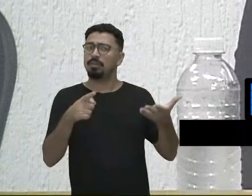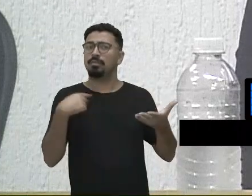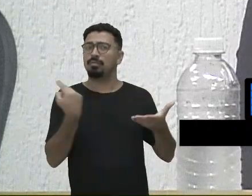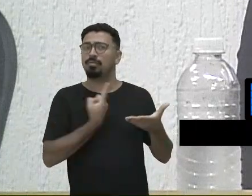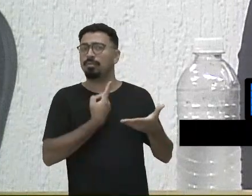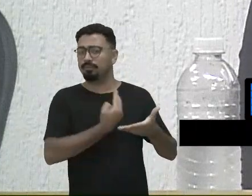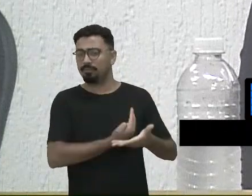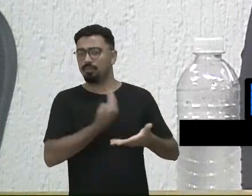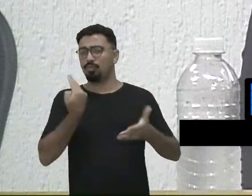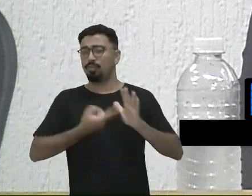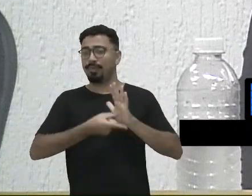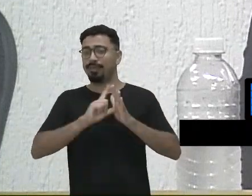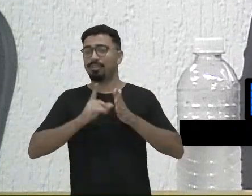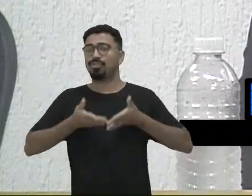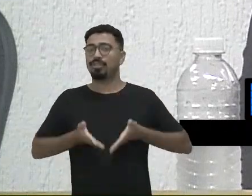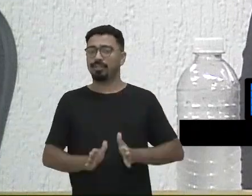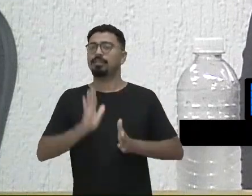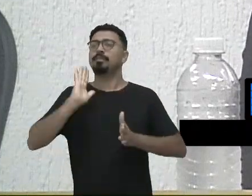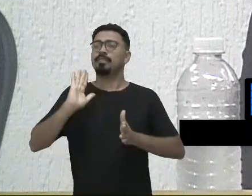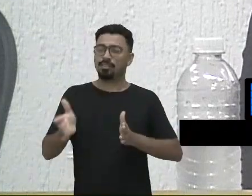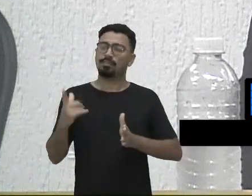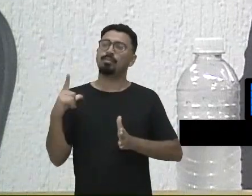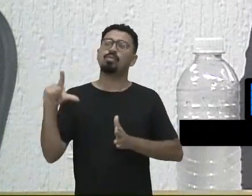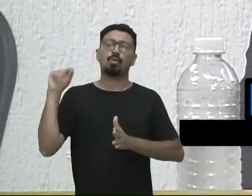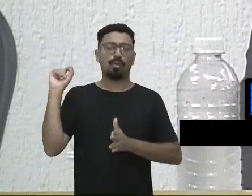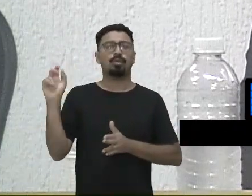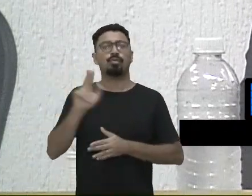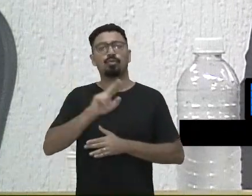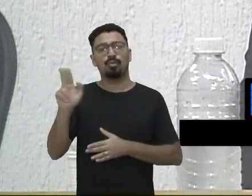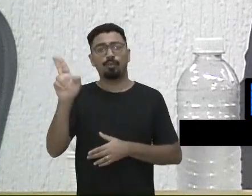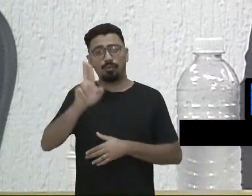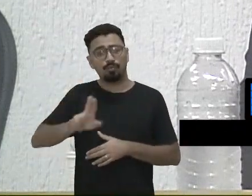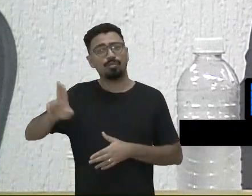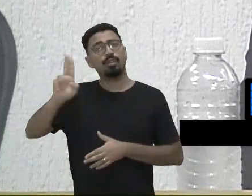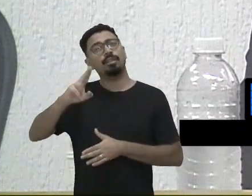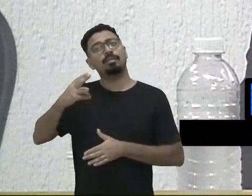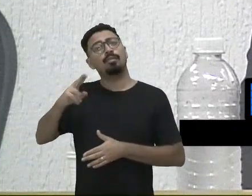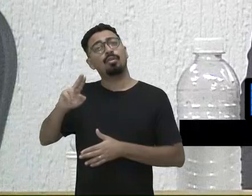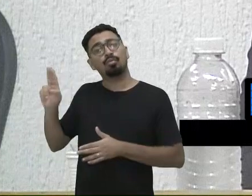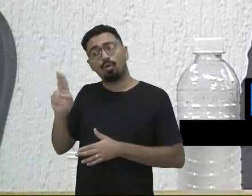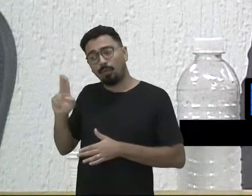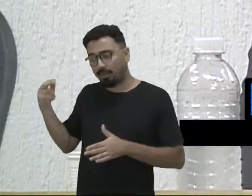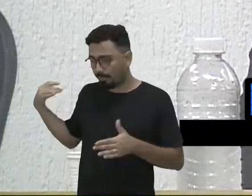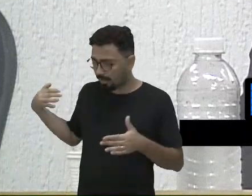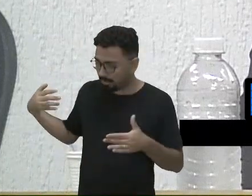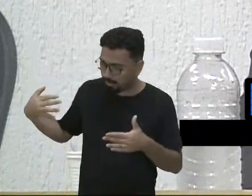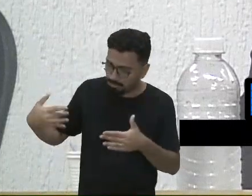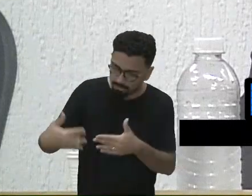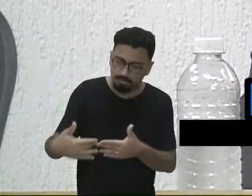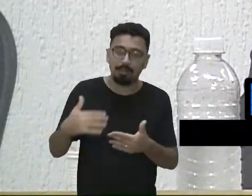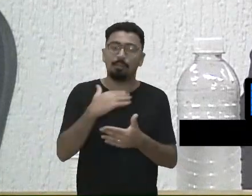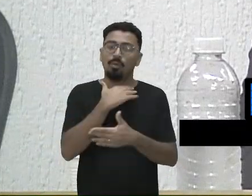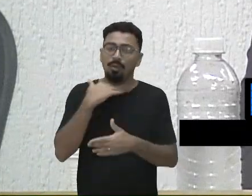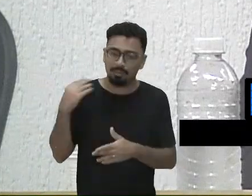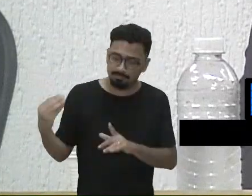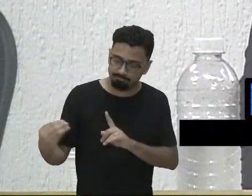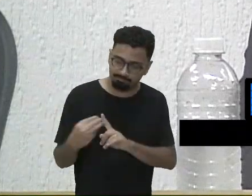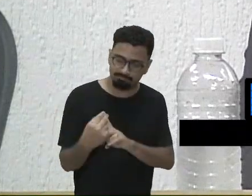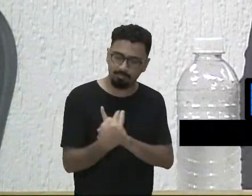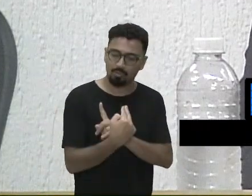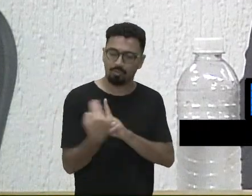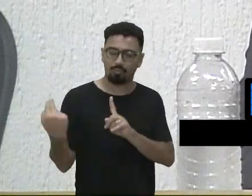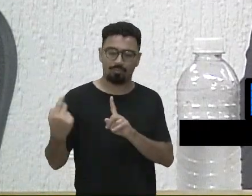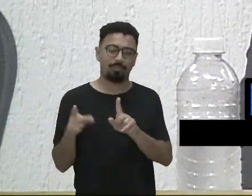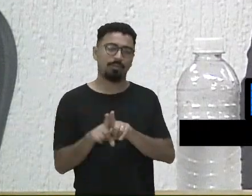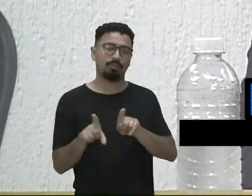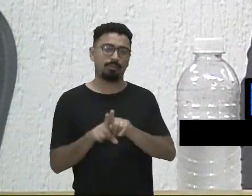um nome antes mesmo de nascer, utilizamos um nome ao longo de nossas vidas e levamos ele no final de nossas vidas. O uso do